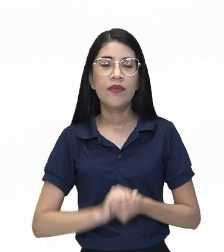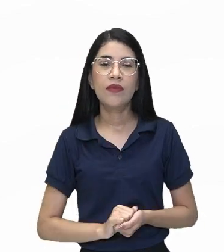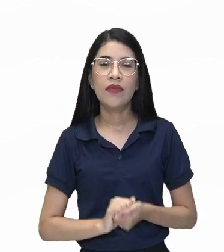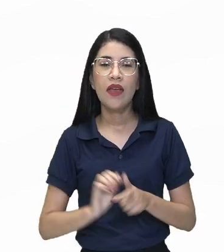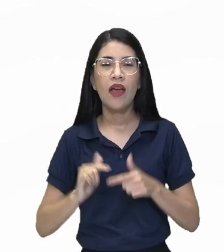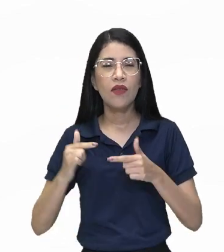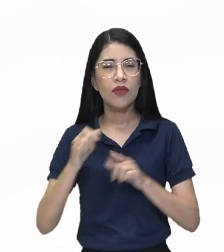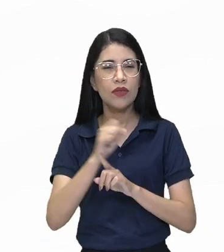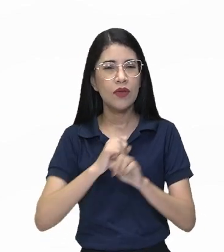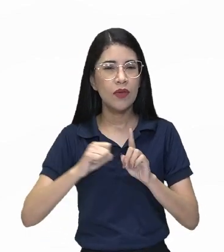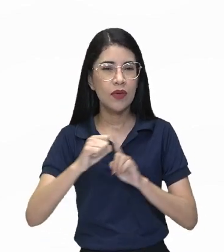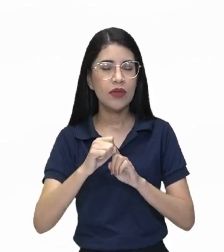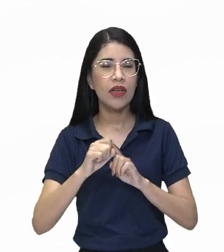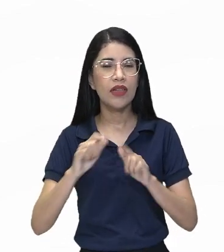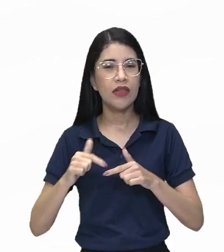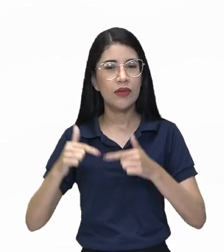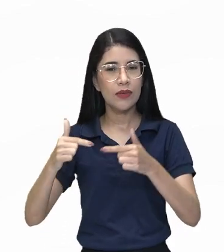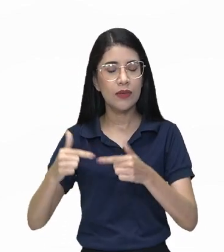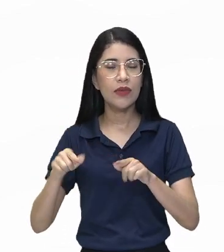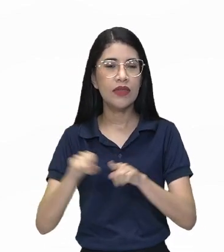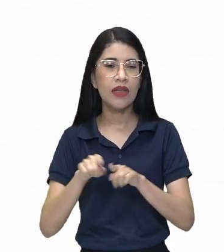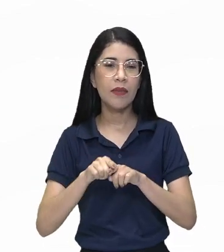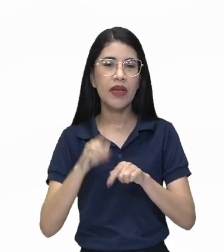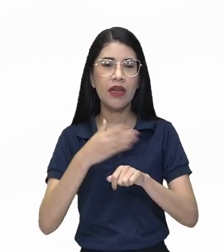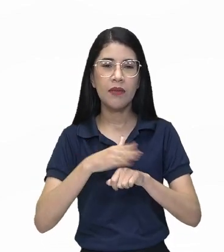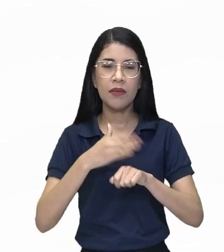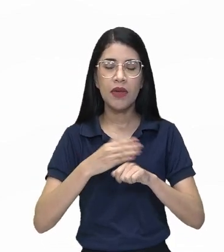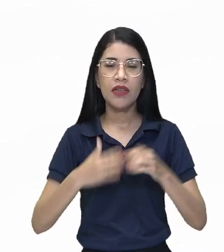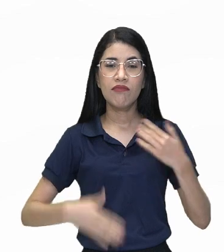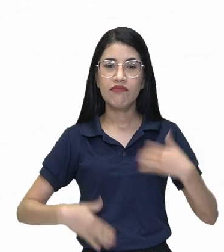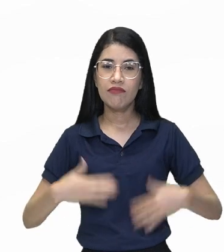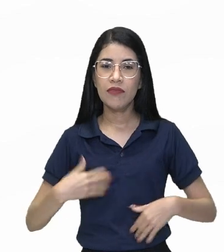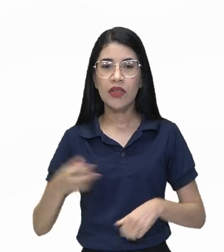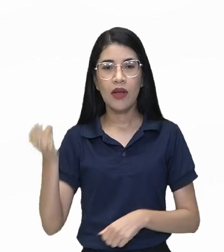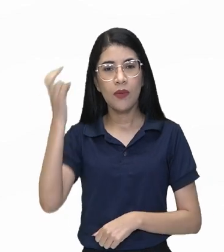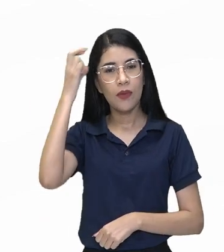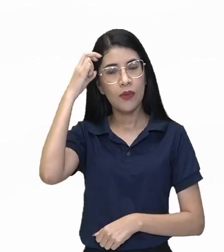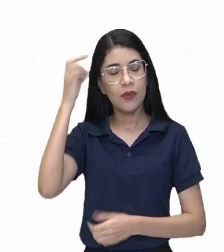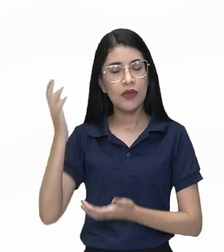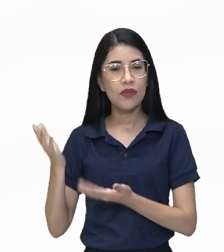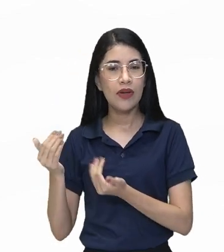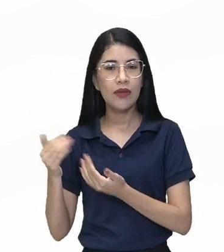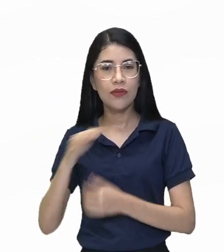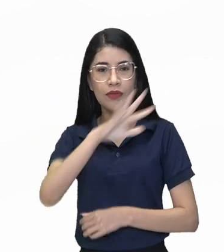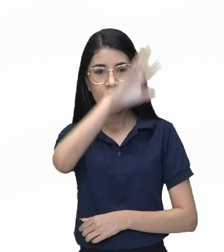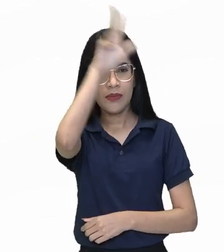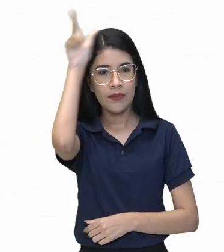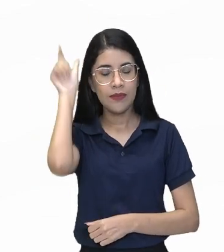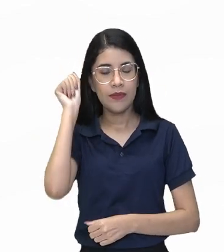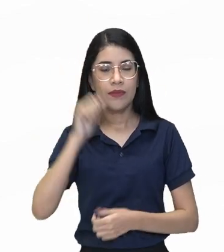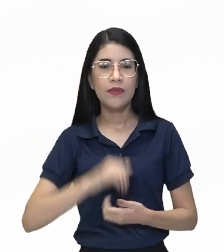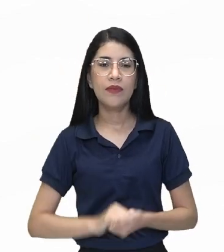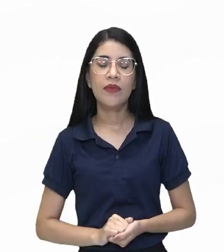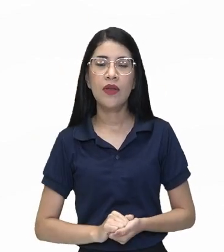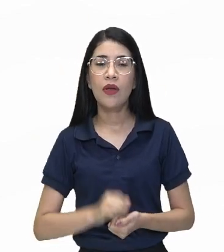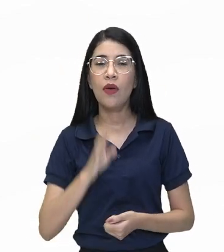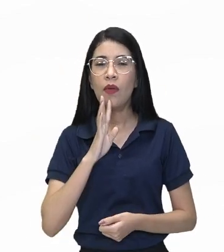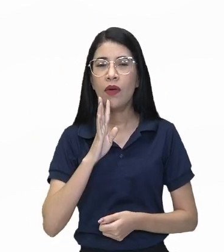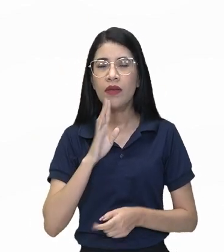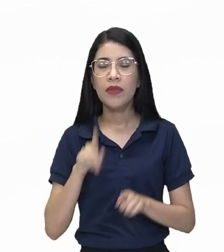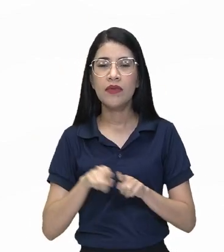funções sociais dos movimentos e das práticas corporais da cultura da juventude amazonense.